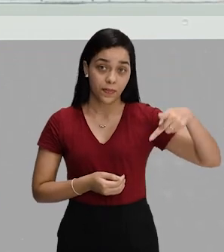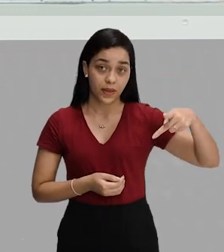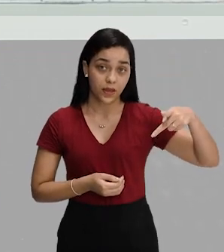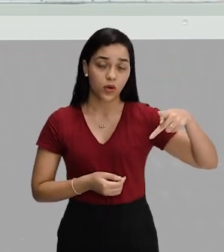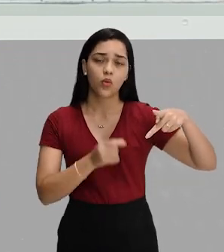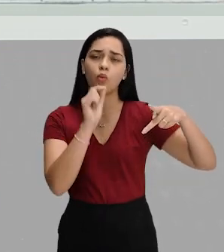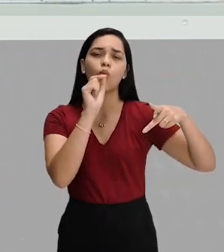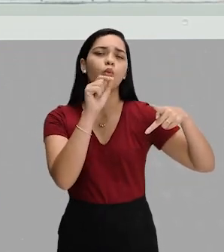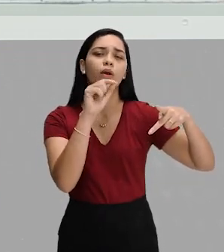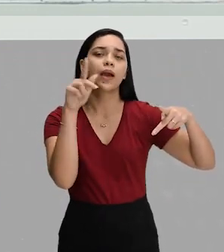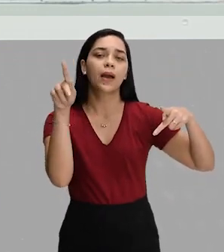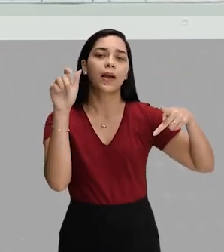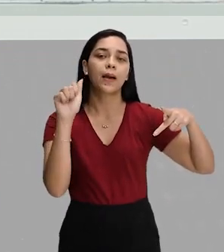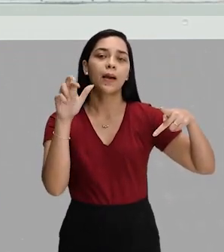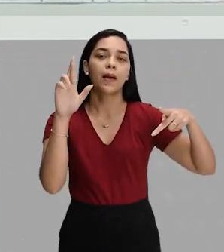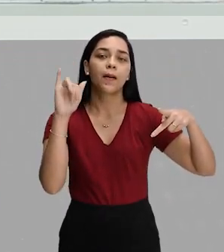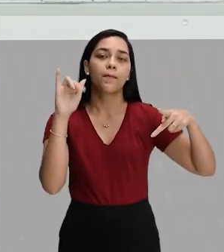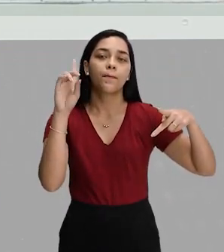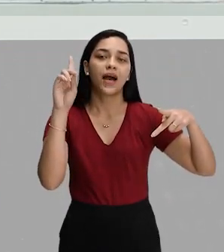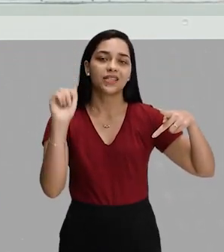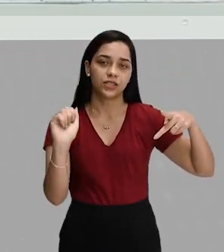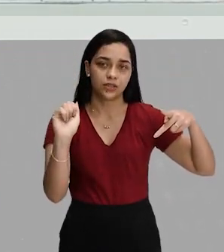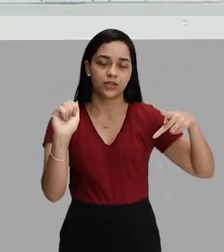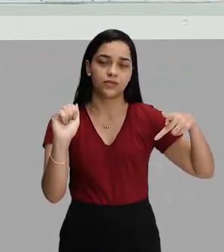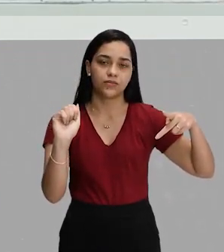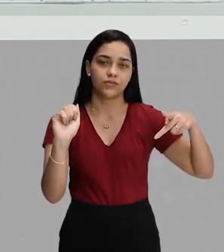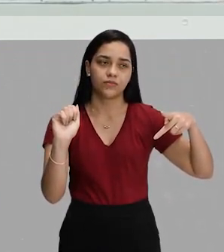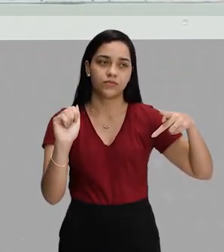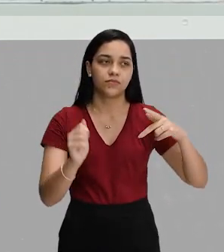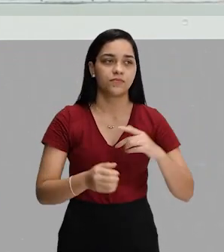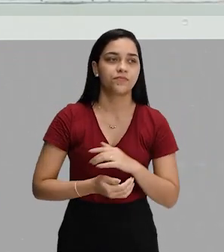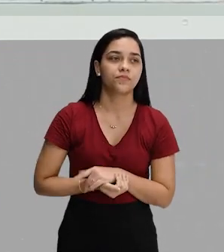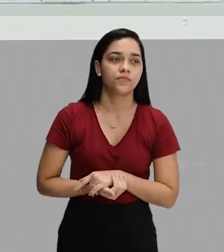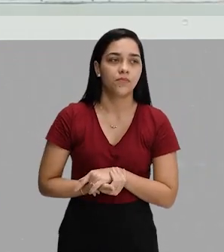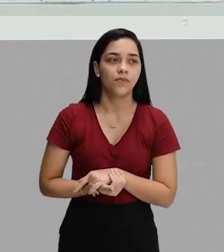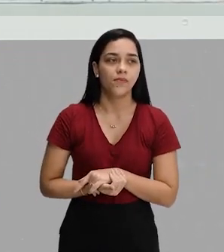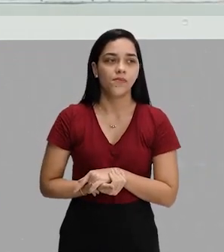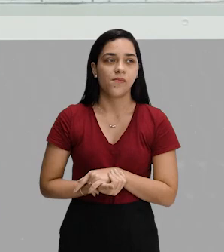foi que ele chamou de P? Quantidade de partidas. Vamos destacar isso aqui, ó.